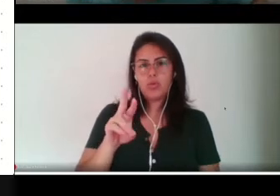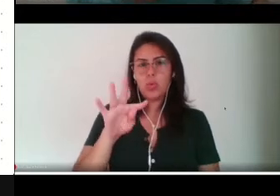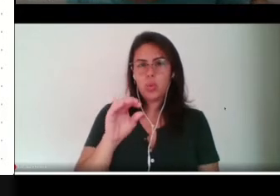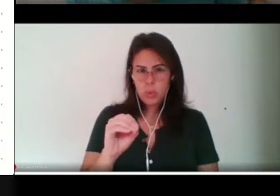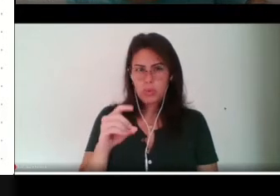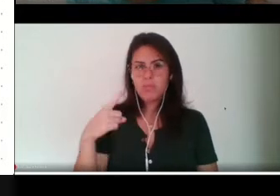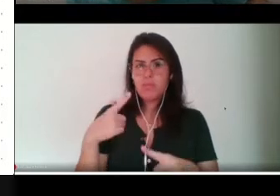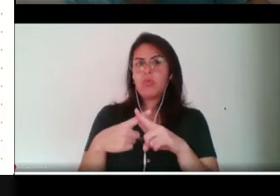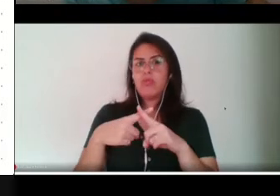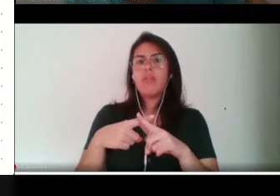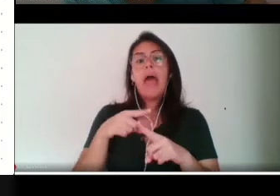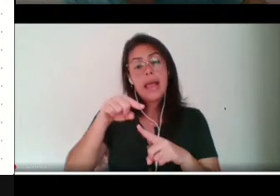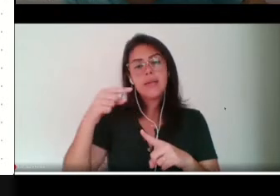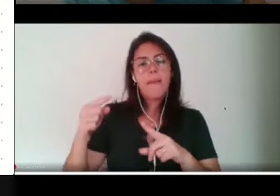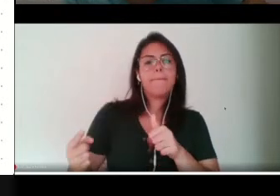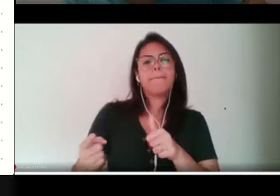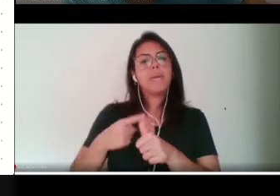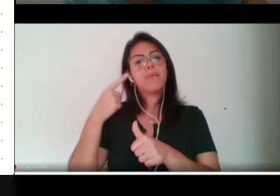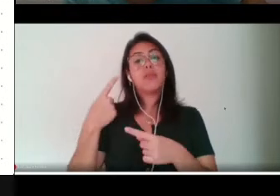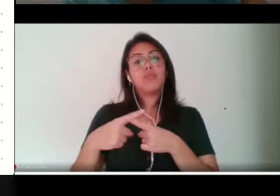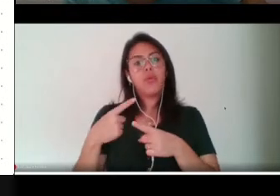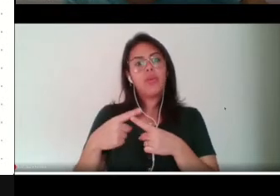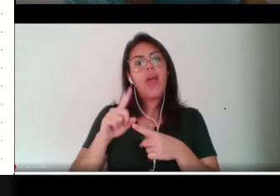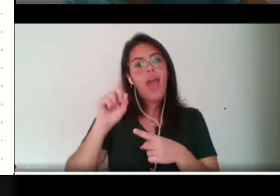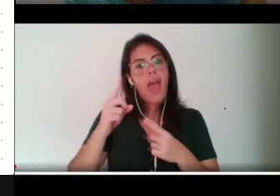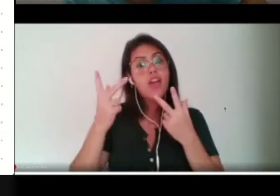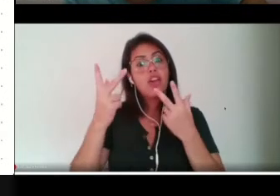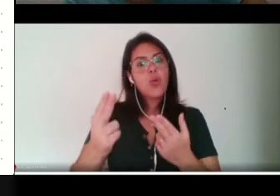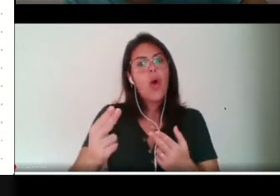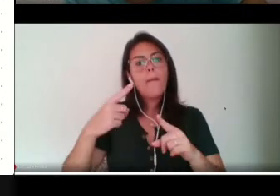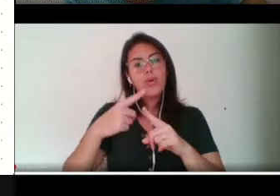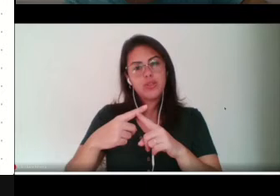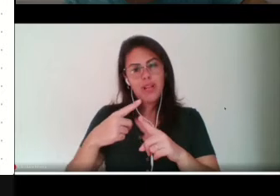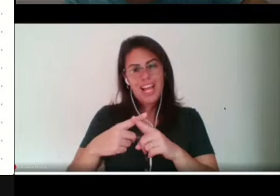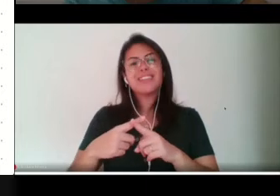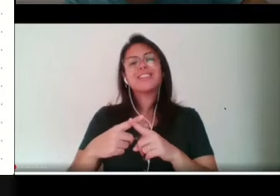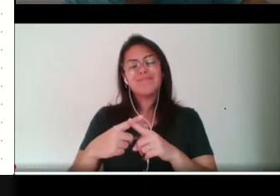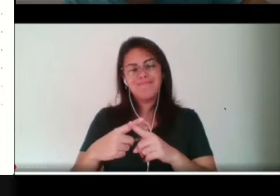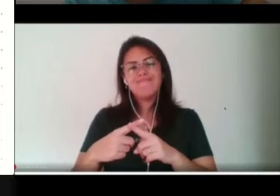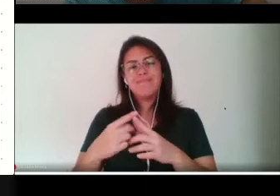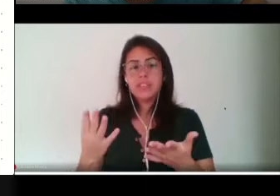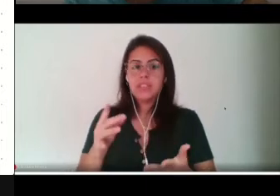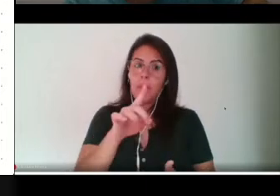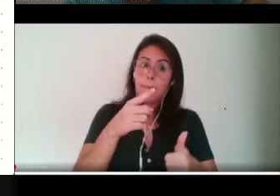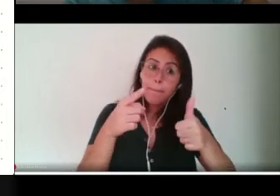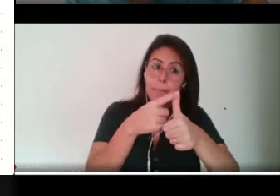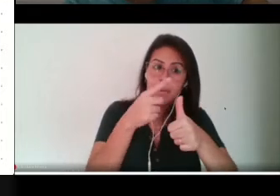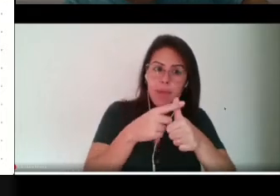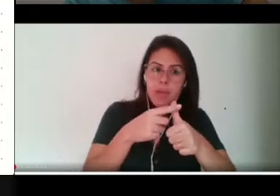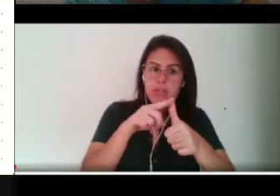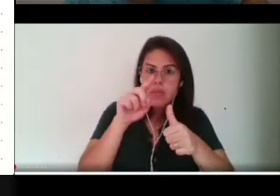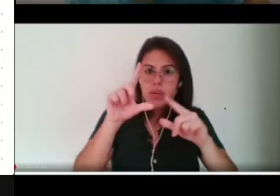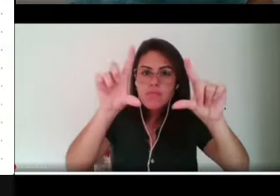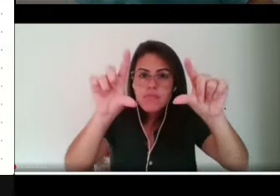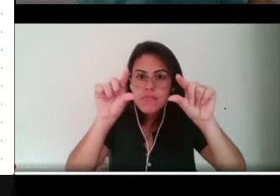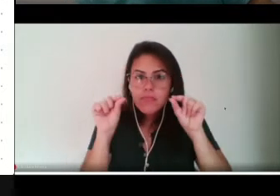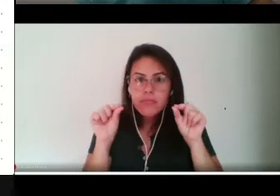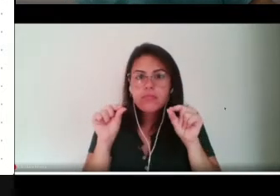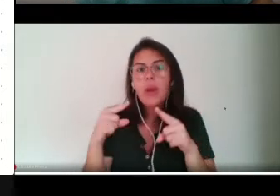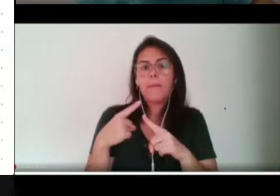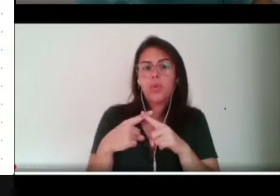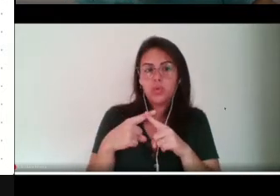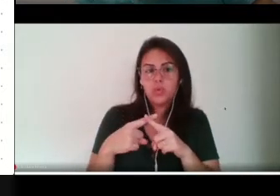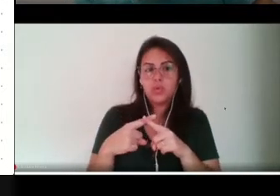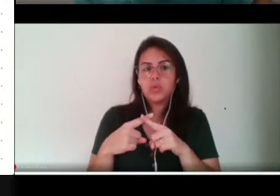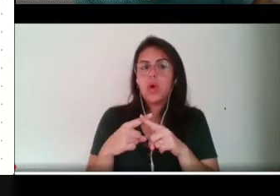primeiro. Então, por exemplo, aqui, ó, nessa conta aqui, primeiro eu faço o produto vetorial e depois eu faço essas